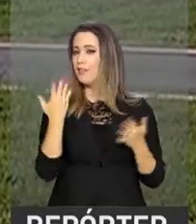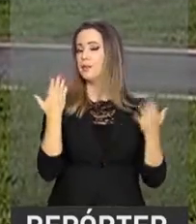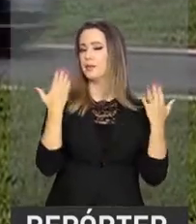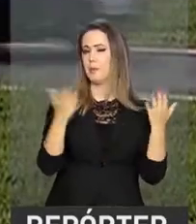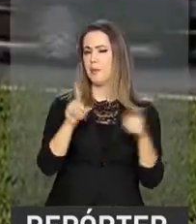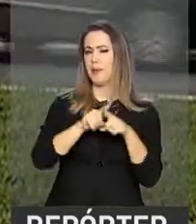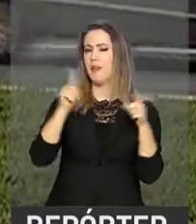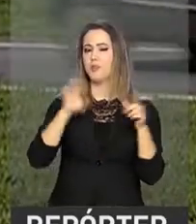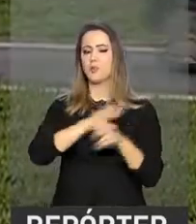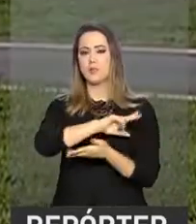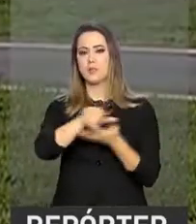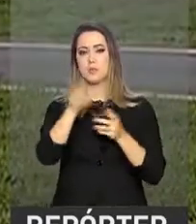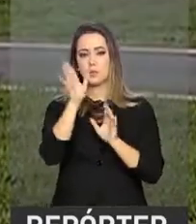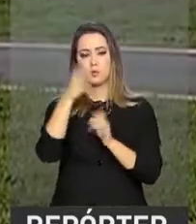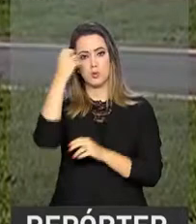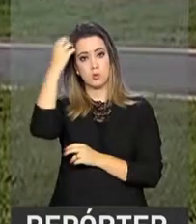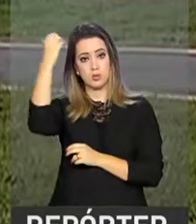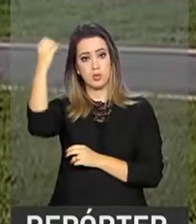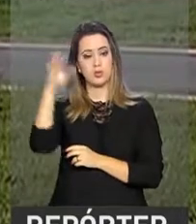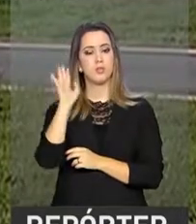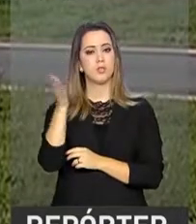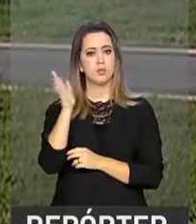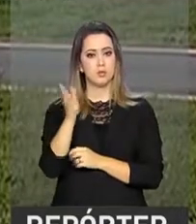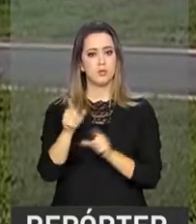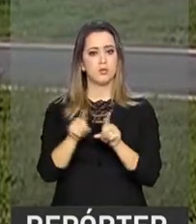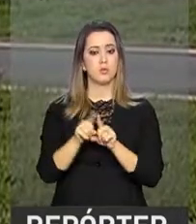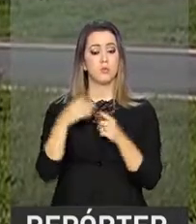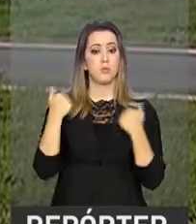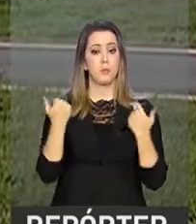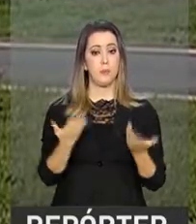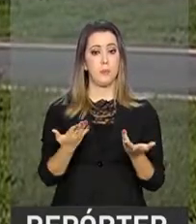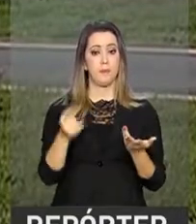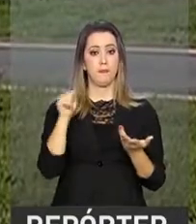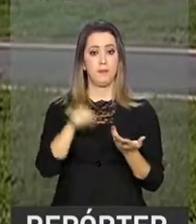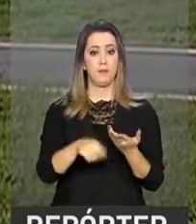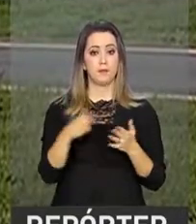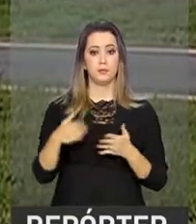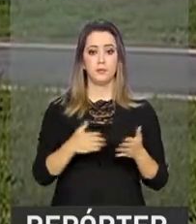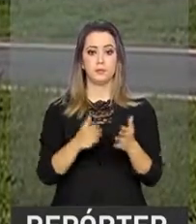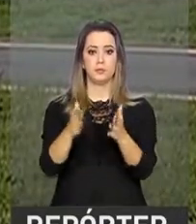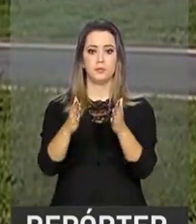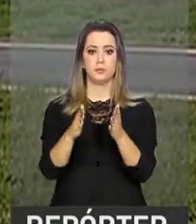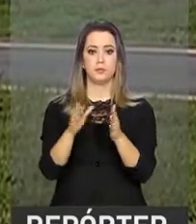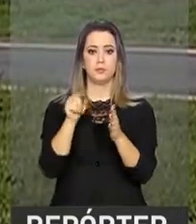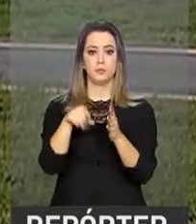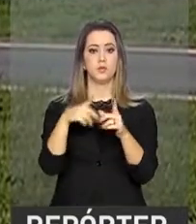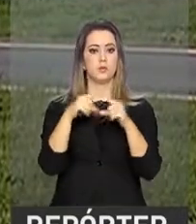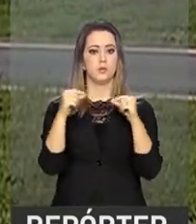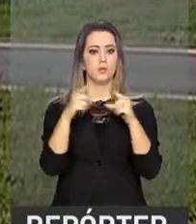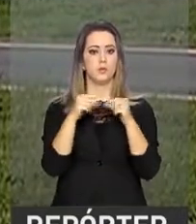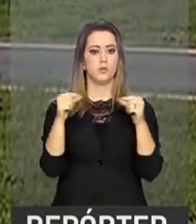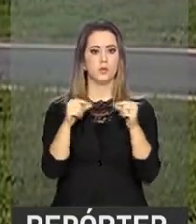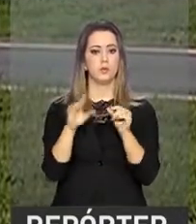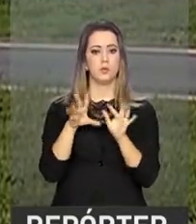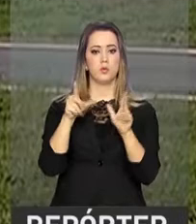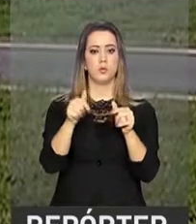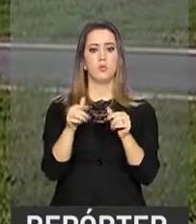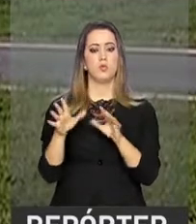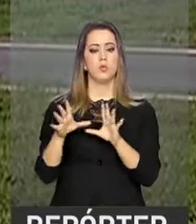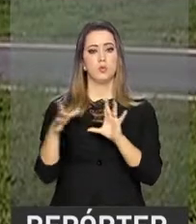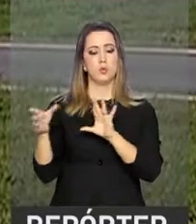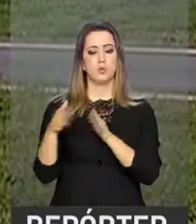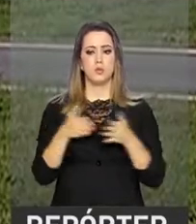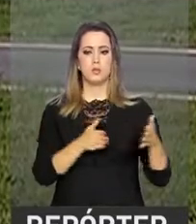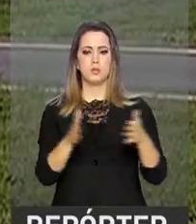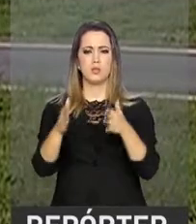pegando as estradas para aproveitar cada minuto do feriadão. E é aqui nessa parte da via em Brasília, que interliga todas as rodovias